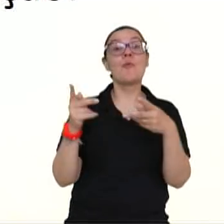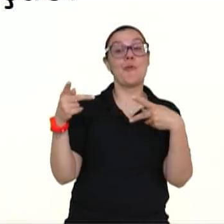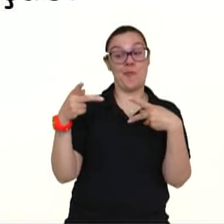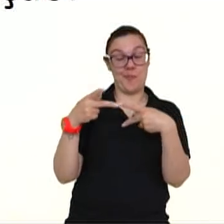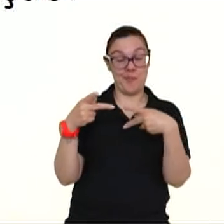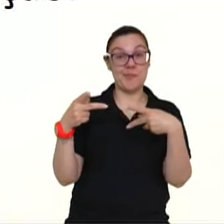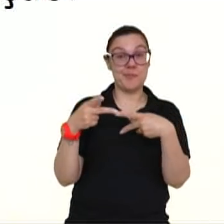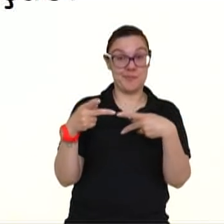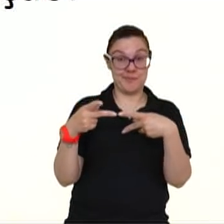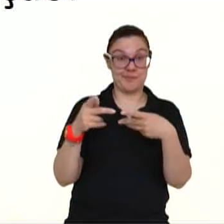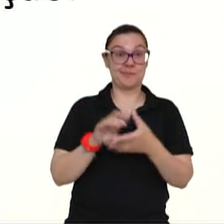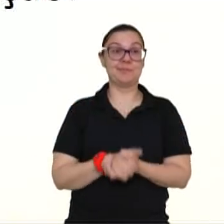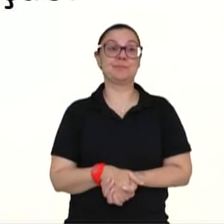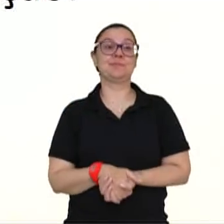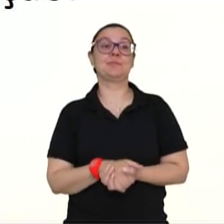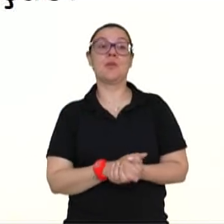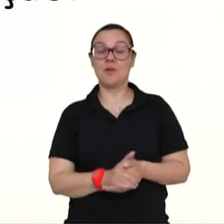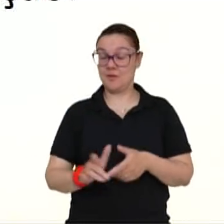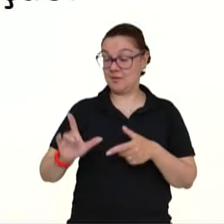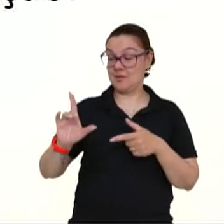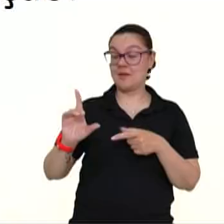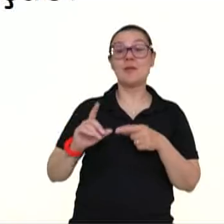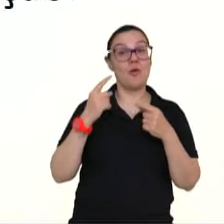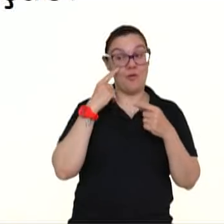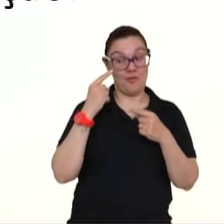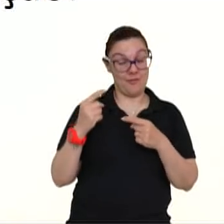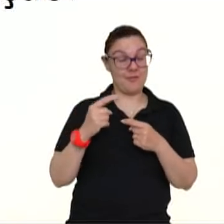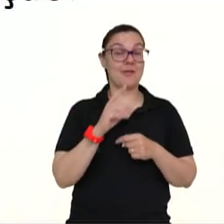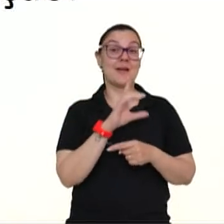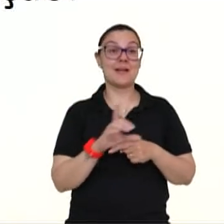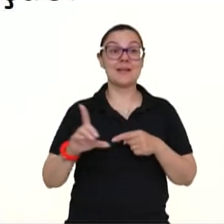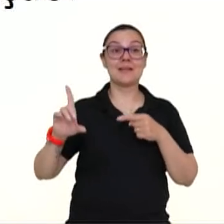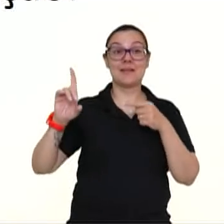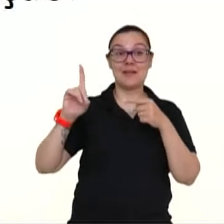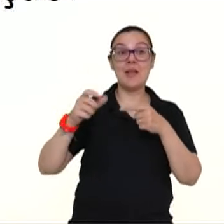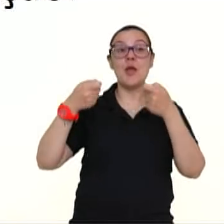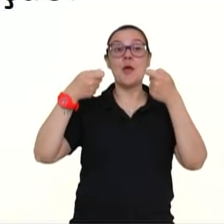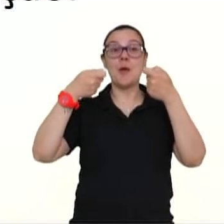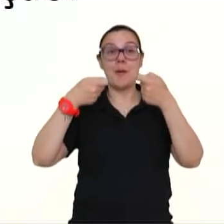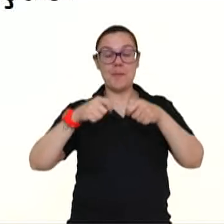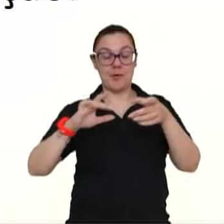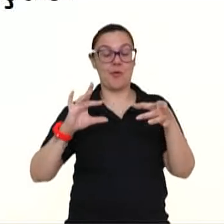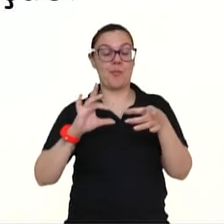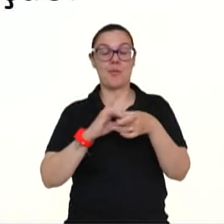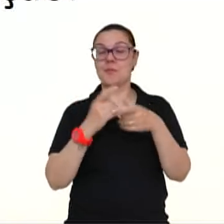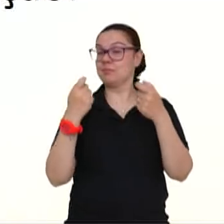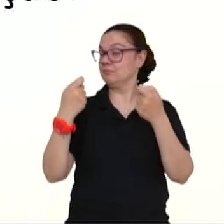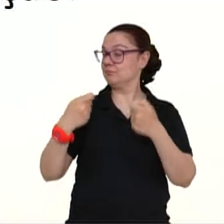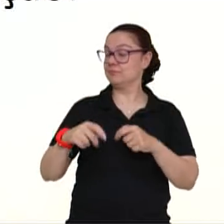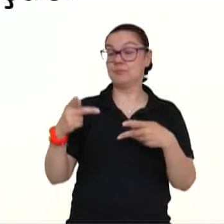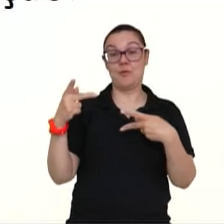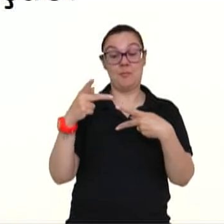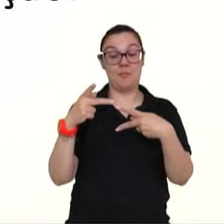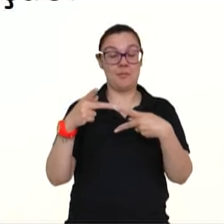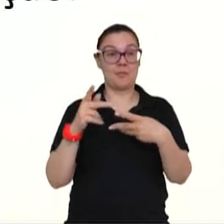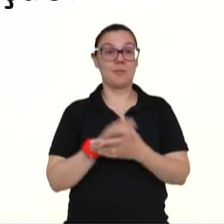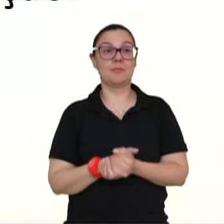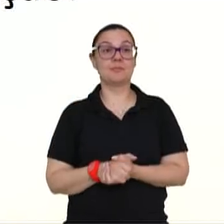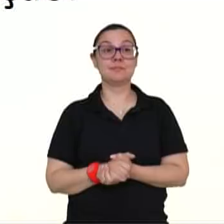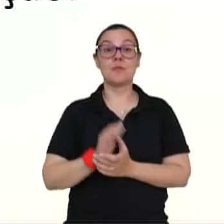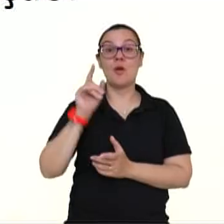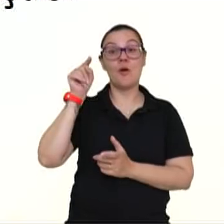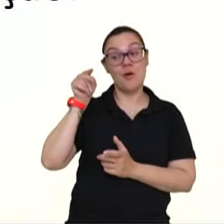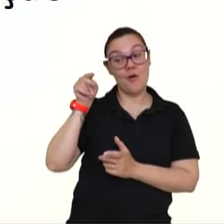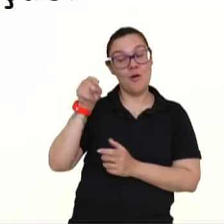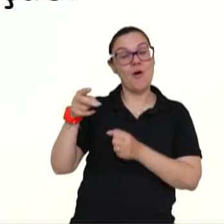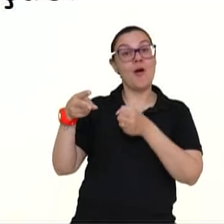complemento com preposição. Veja lá. Precisam de complemento sem preposição. Estamos